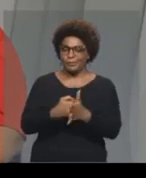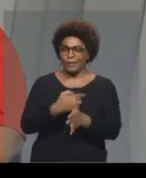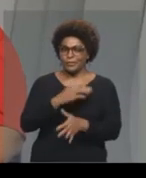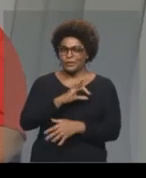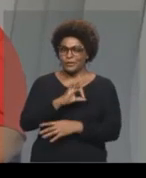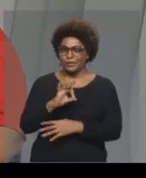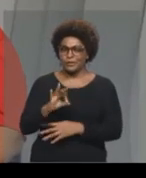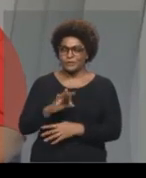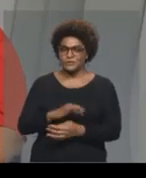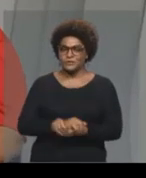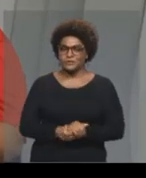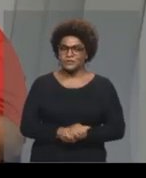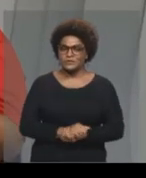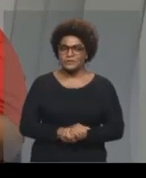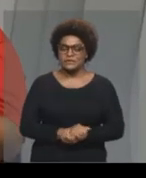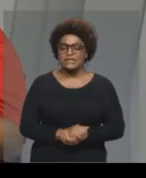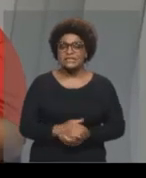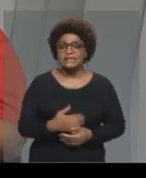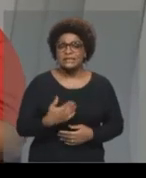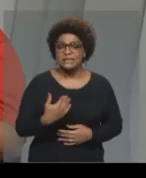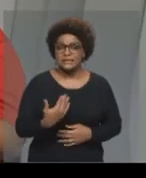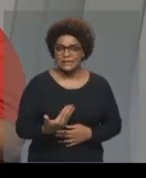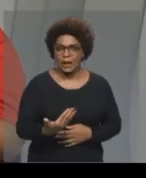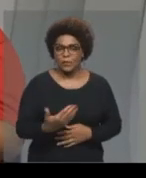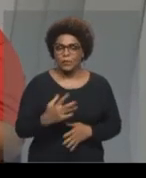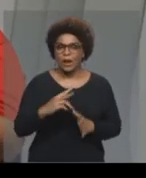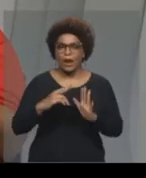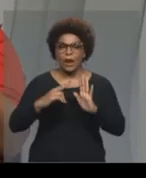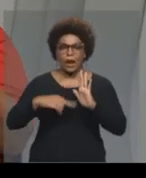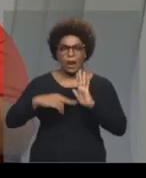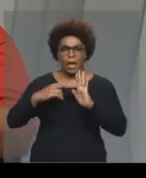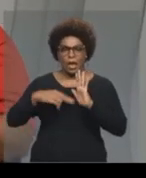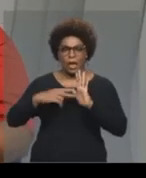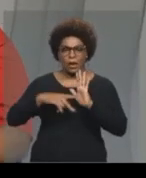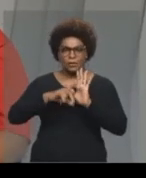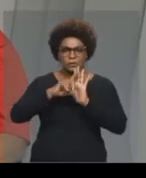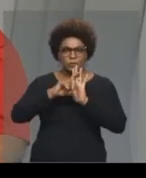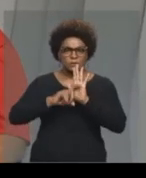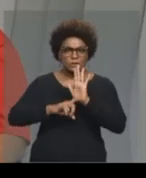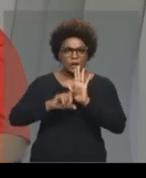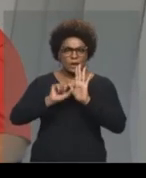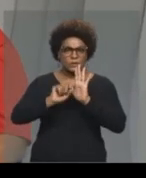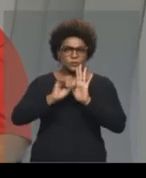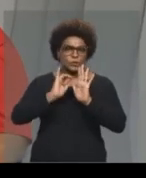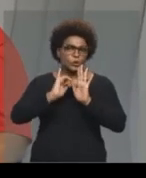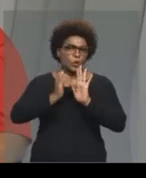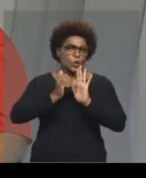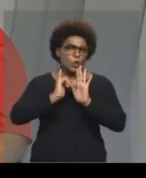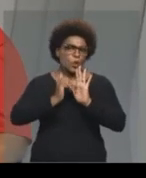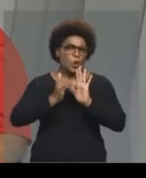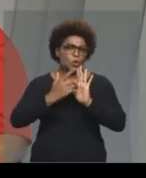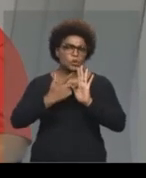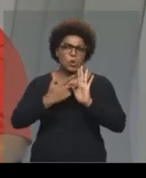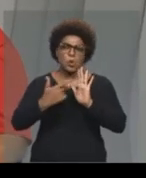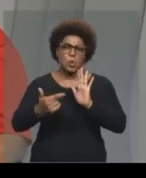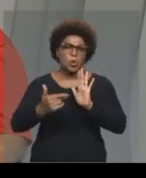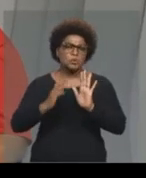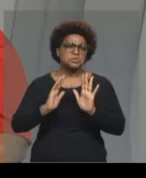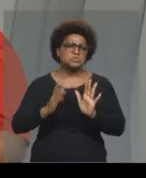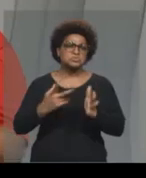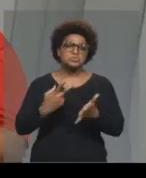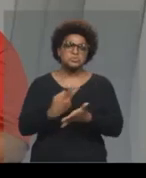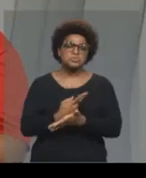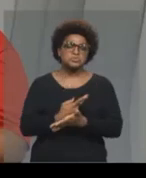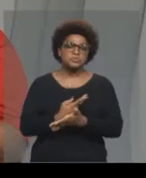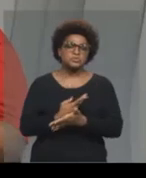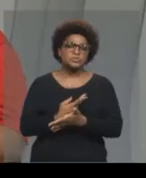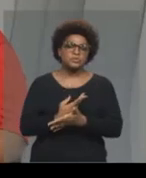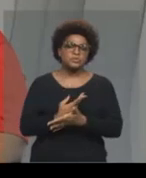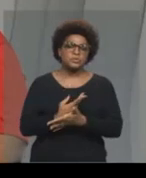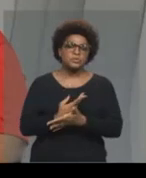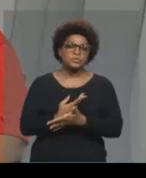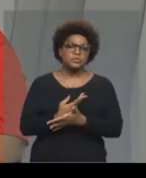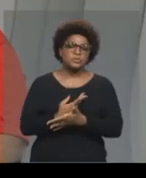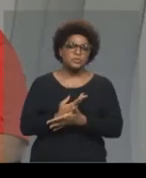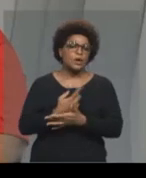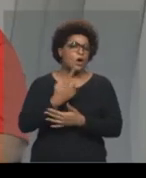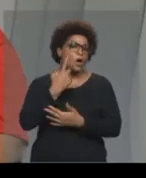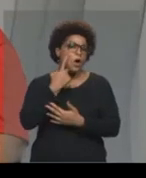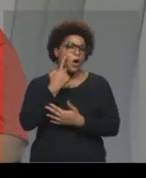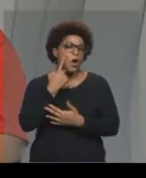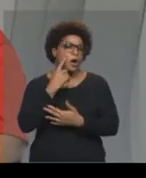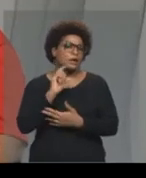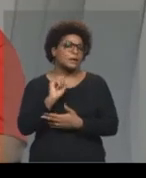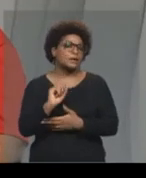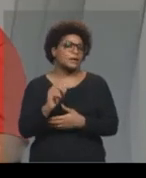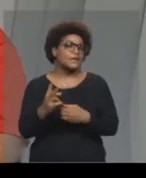texto, geralmente que está relatando algo que aconteceu, nós vamos observar que vários verbos aí